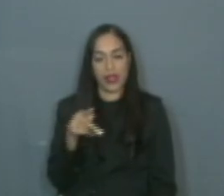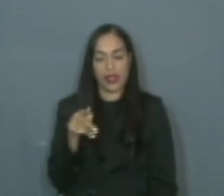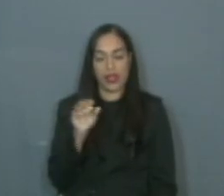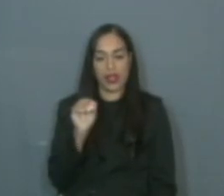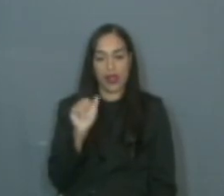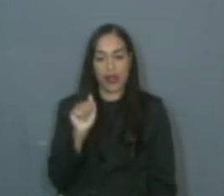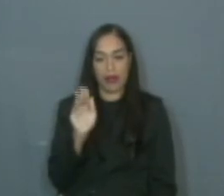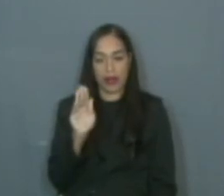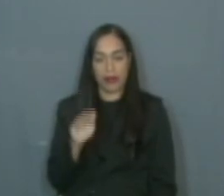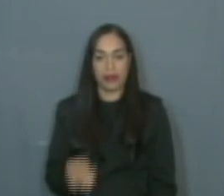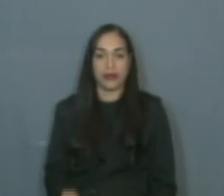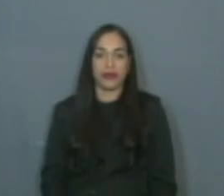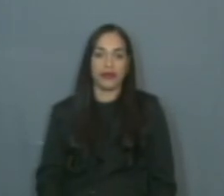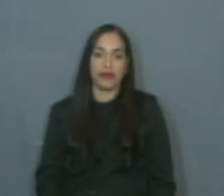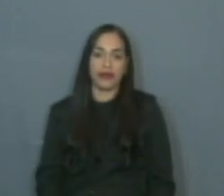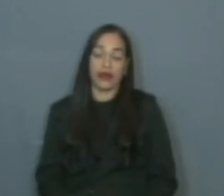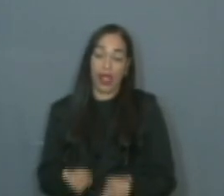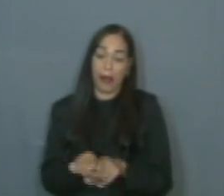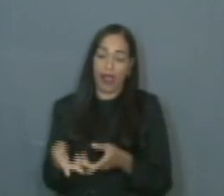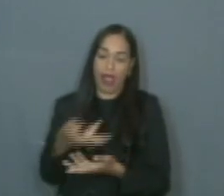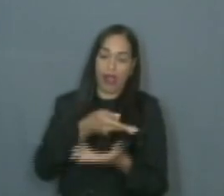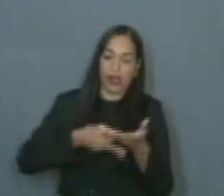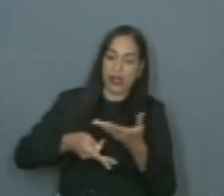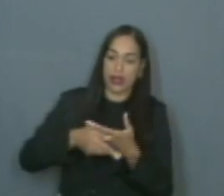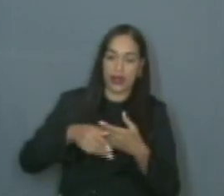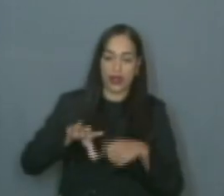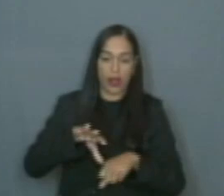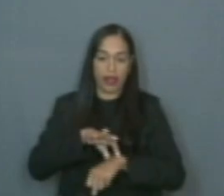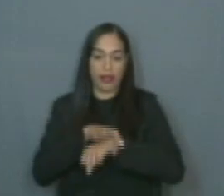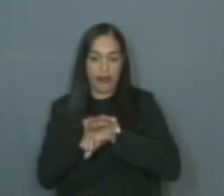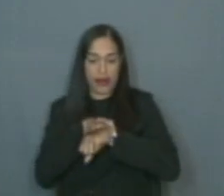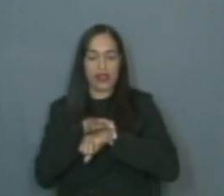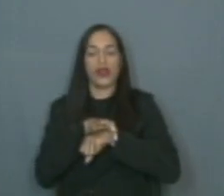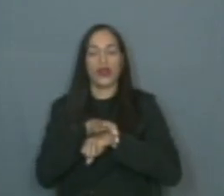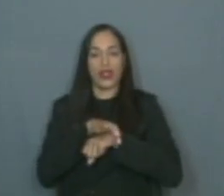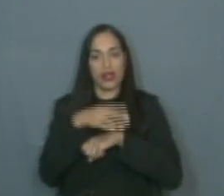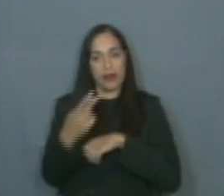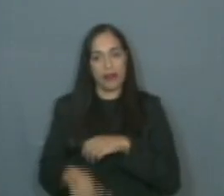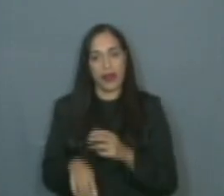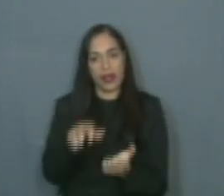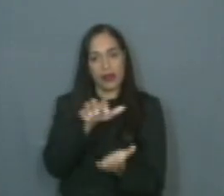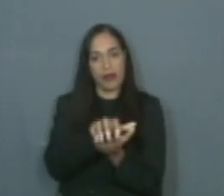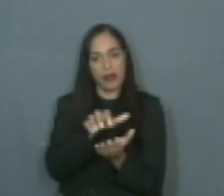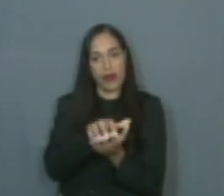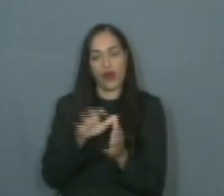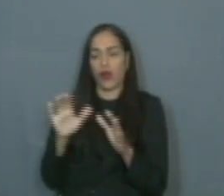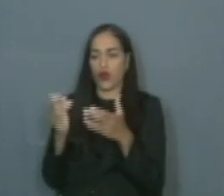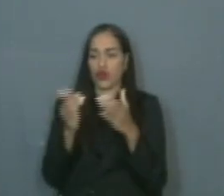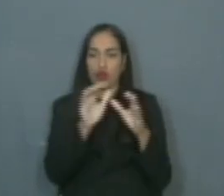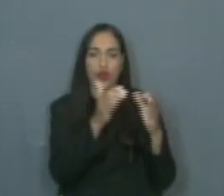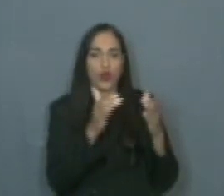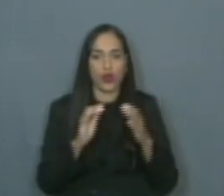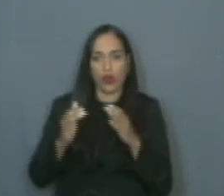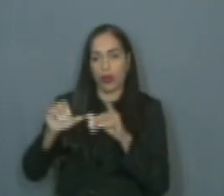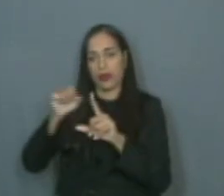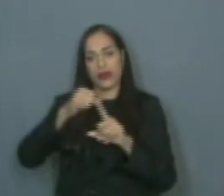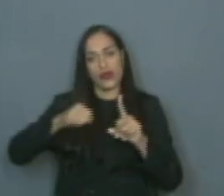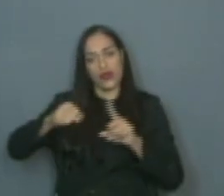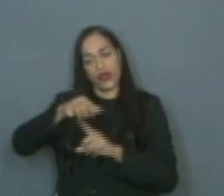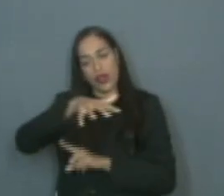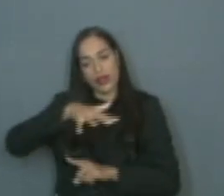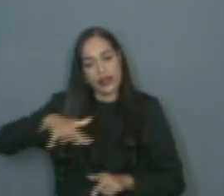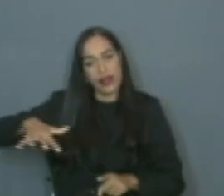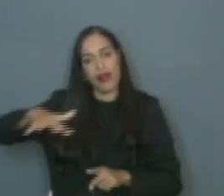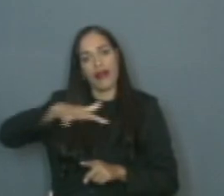Podemos estreitar relações também, especialmente com a Defensoria Pública do Estado de Pernambuco, com os mais diversos movimentos sociais,